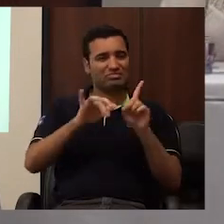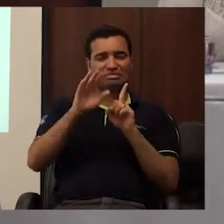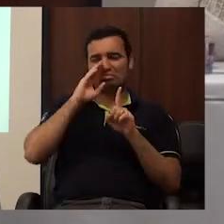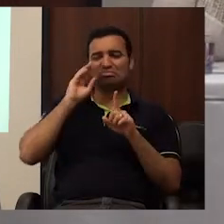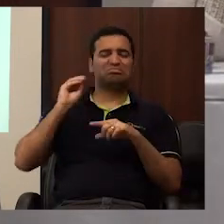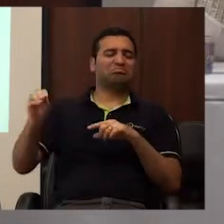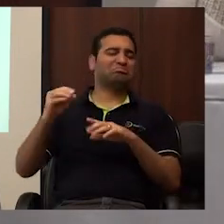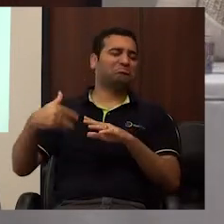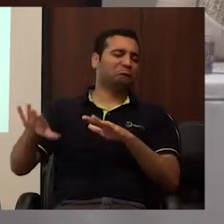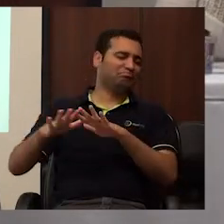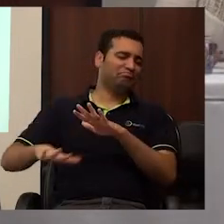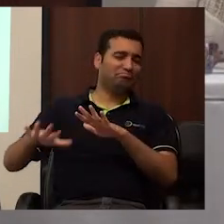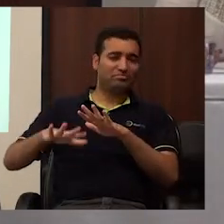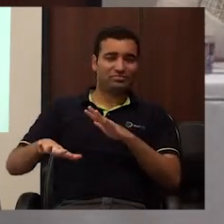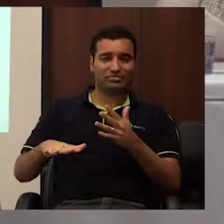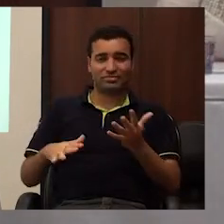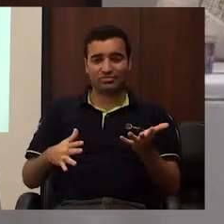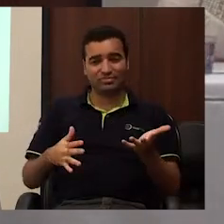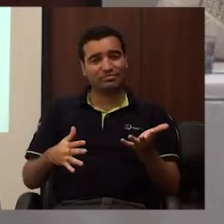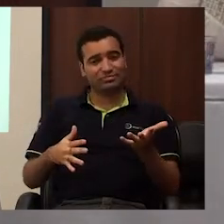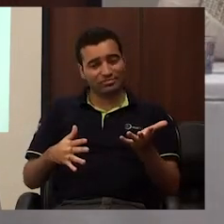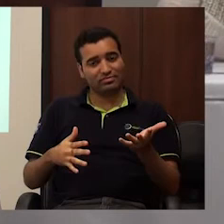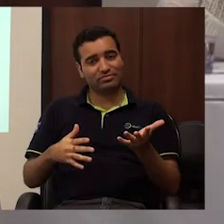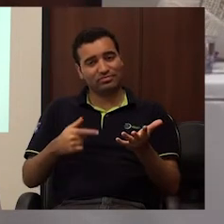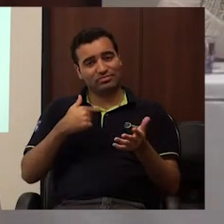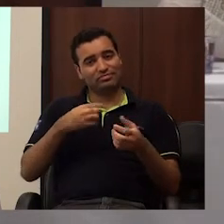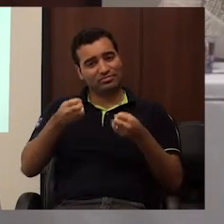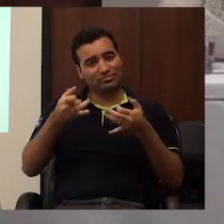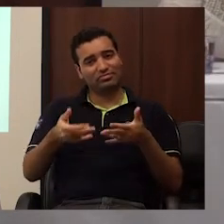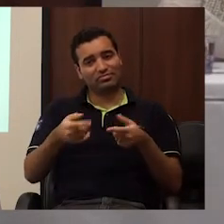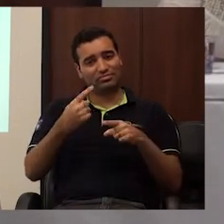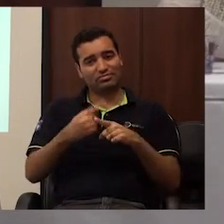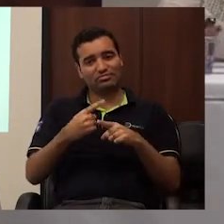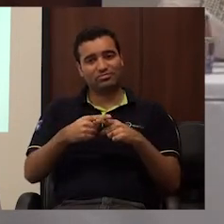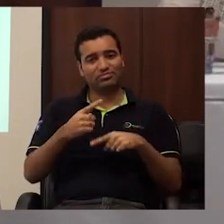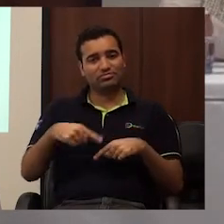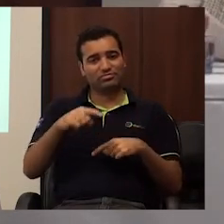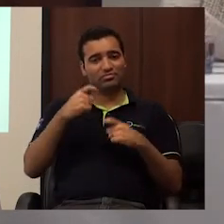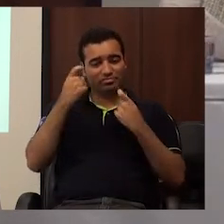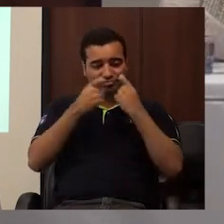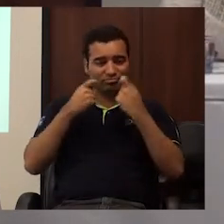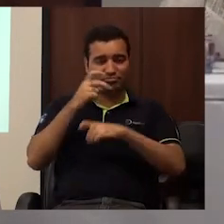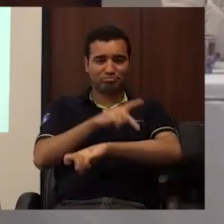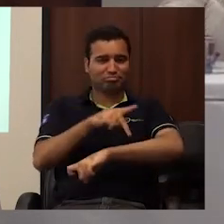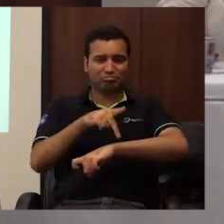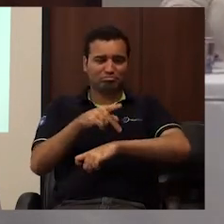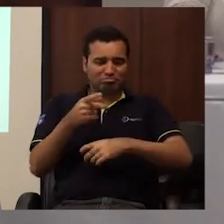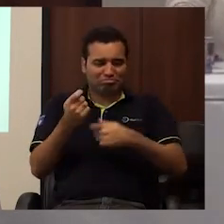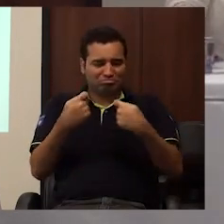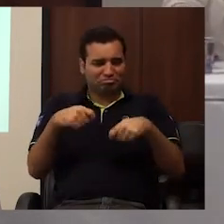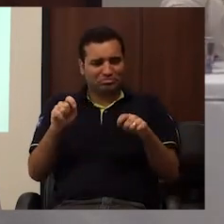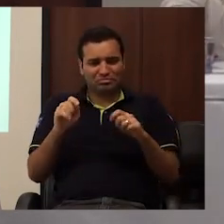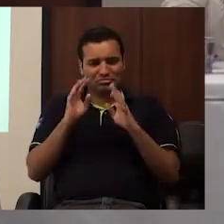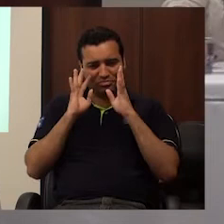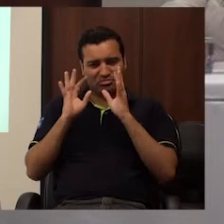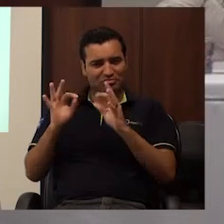sociedade que justifica o fato de da preocupação no curso de pedagogia não estar voltada